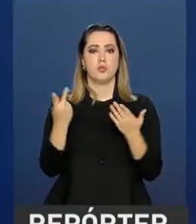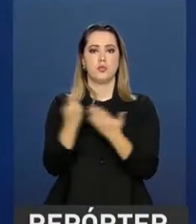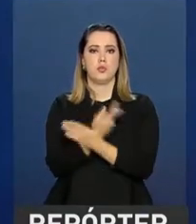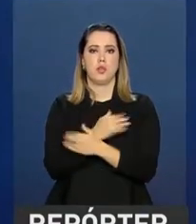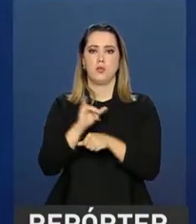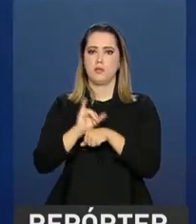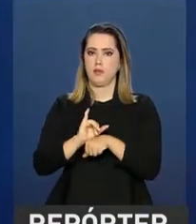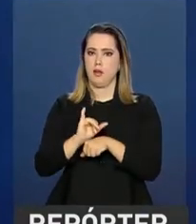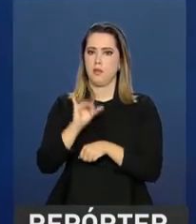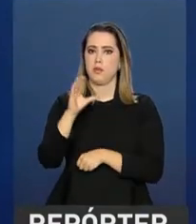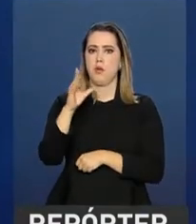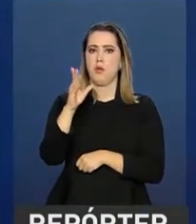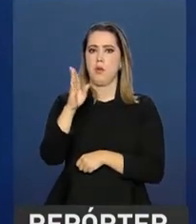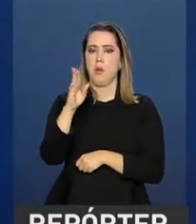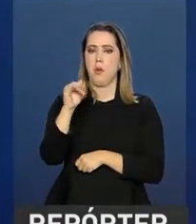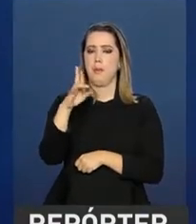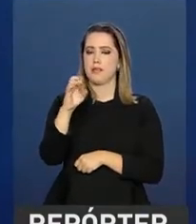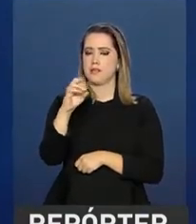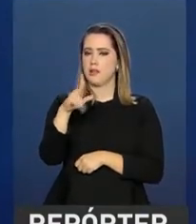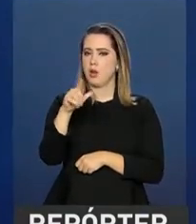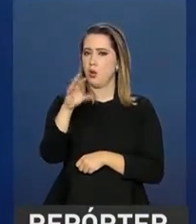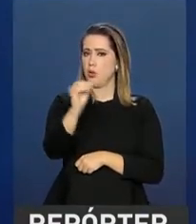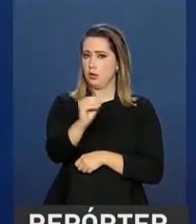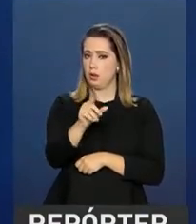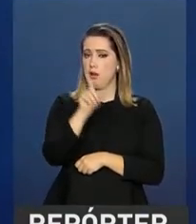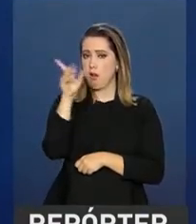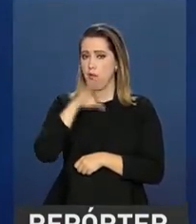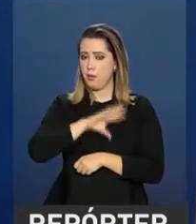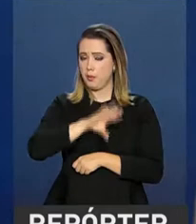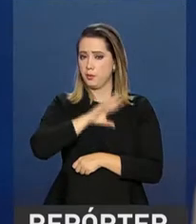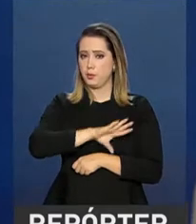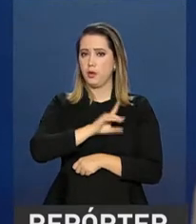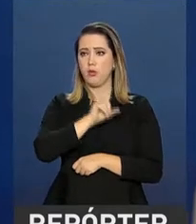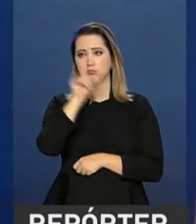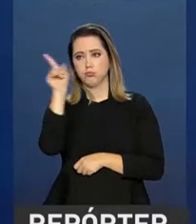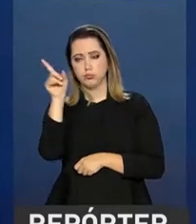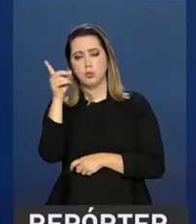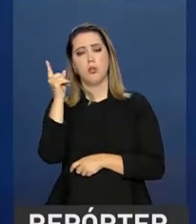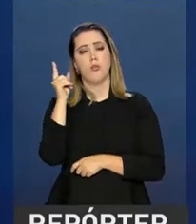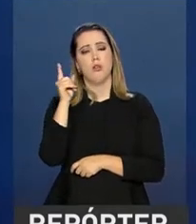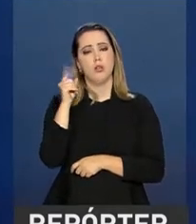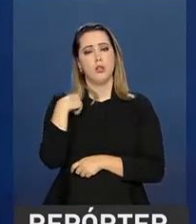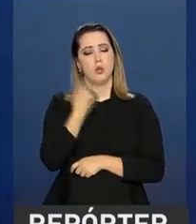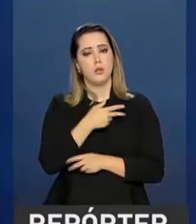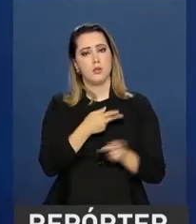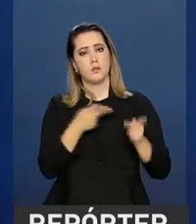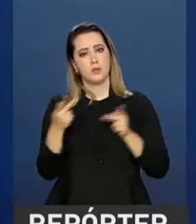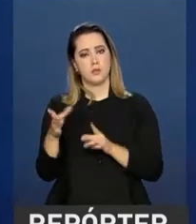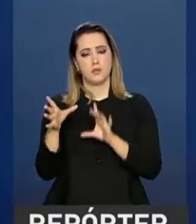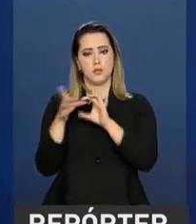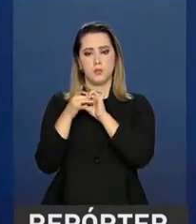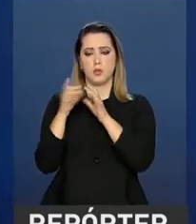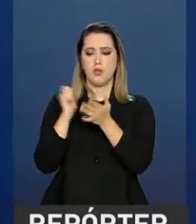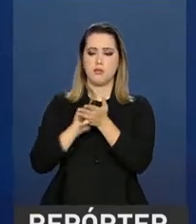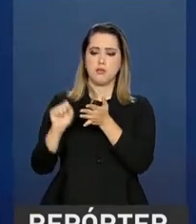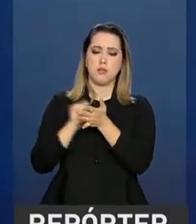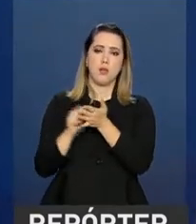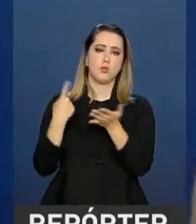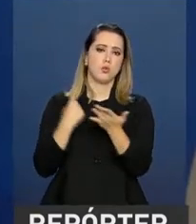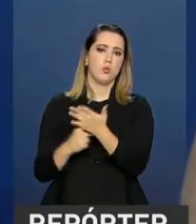em portugal fechado pelo presidente da república naquele país visitamos parceiros assinamos acordos